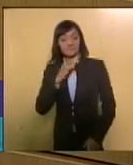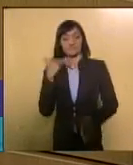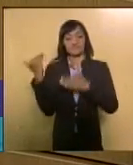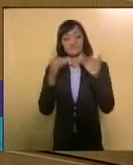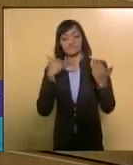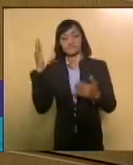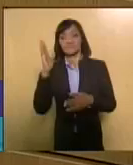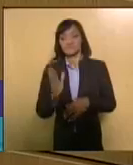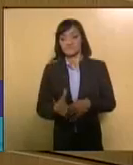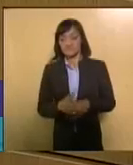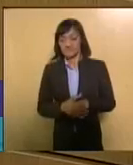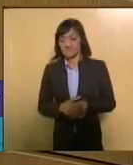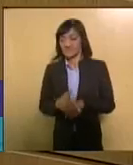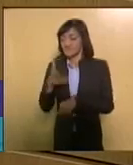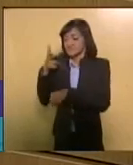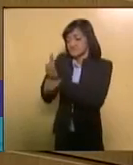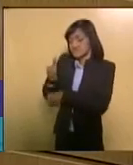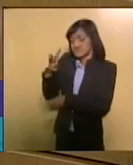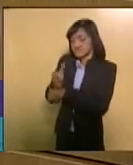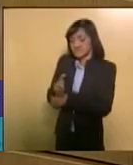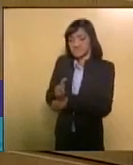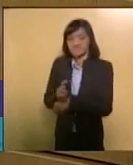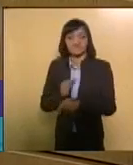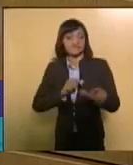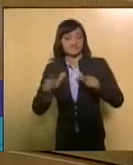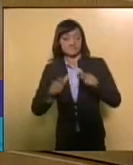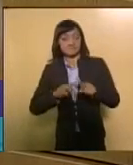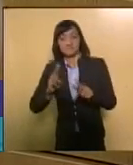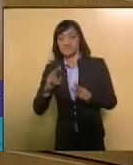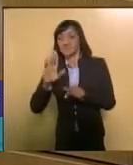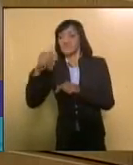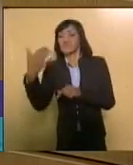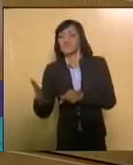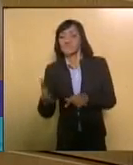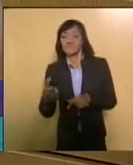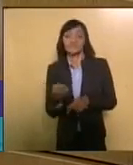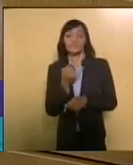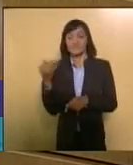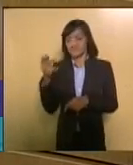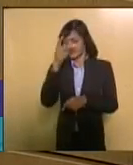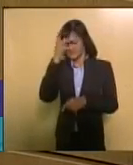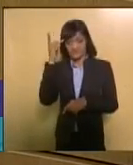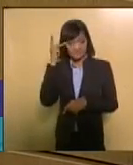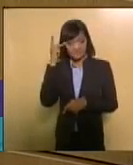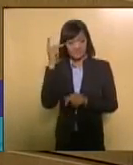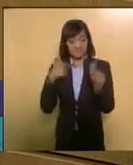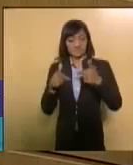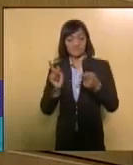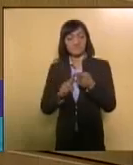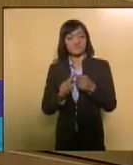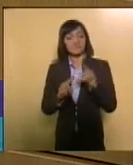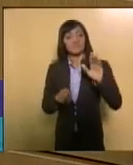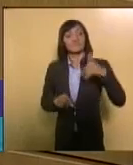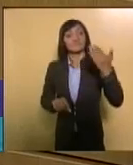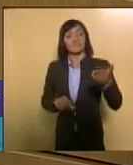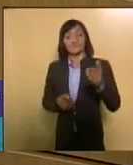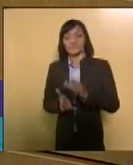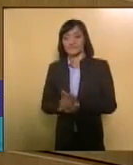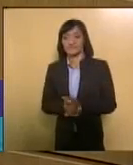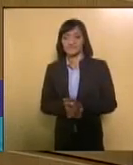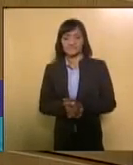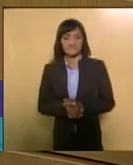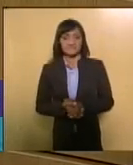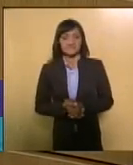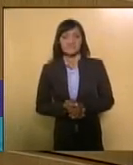número de policiais assassinados em serviço e fora e número de pessoas mortas pelas de fora e aí o que que esse dado